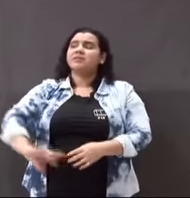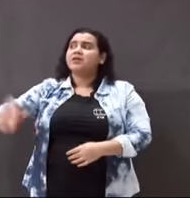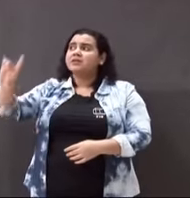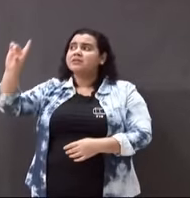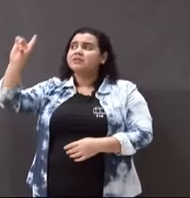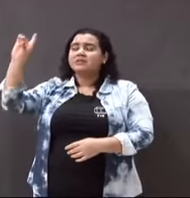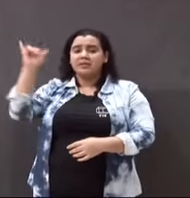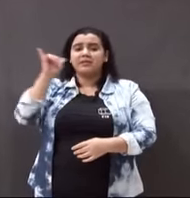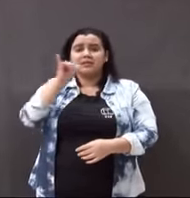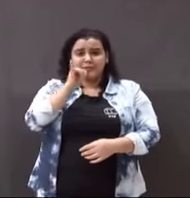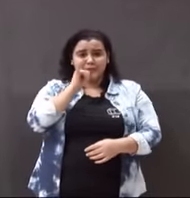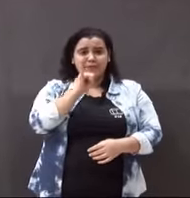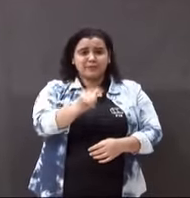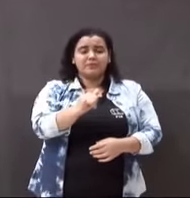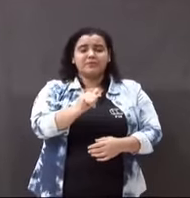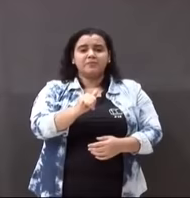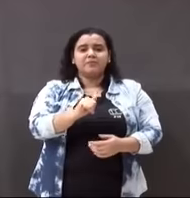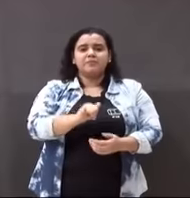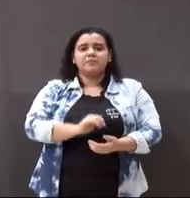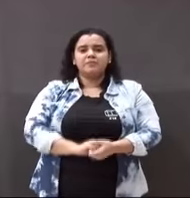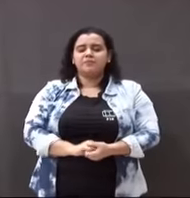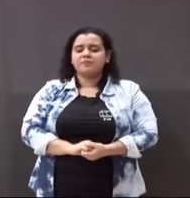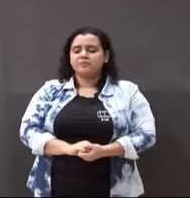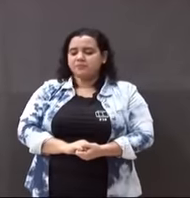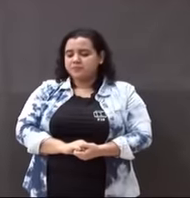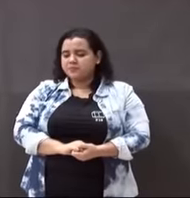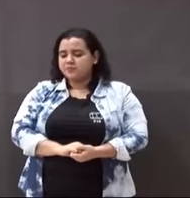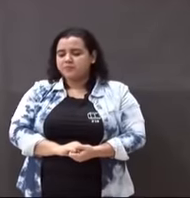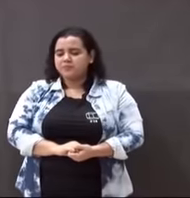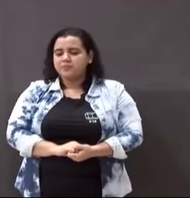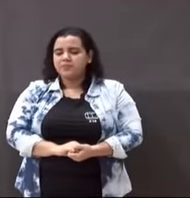te dizer que vai